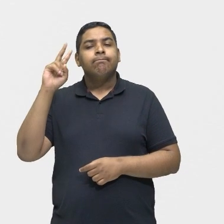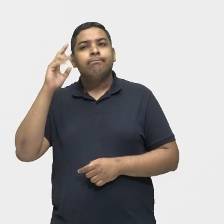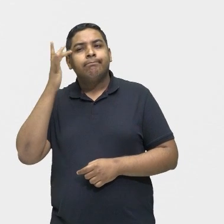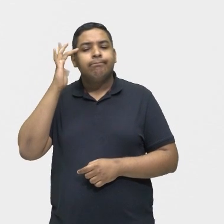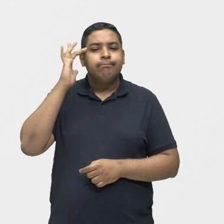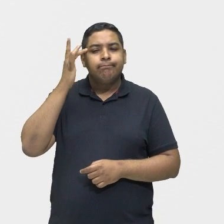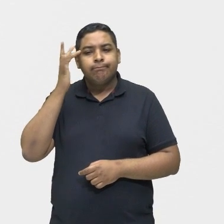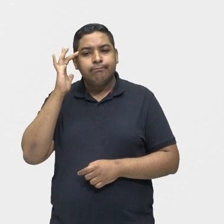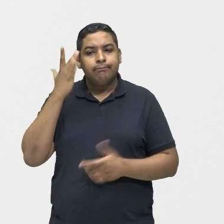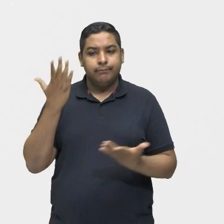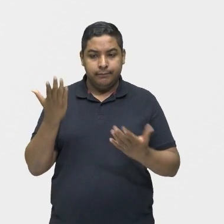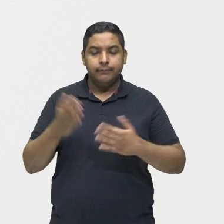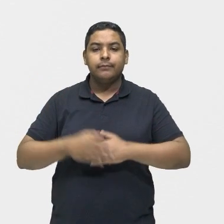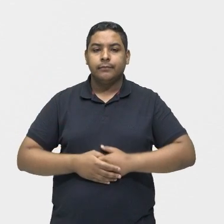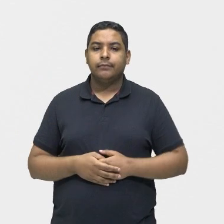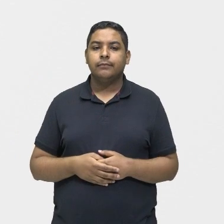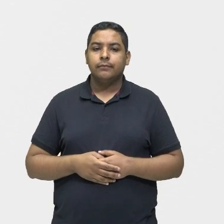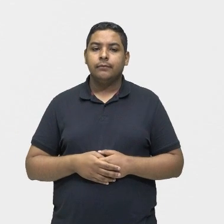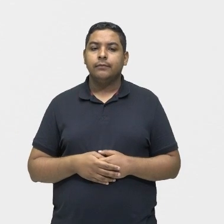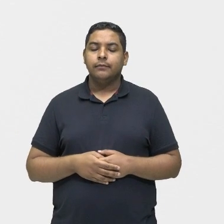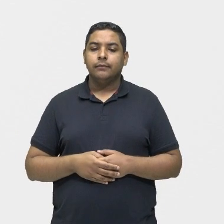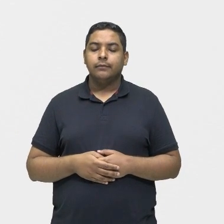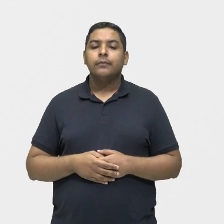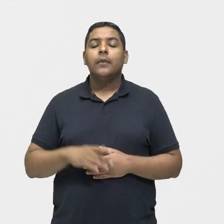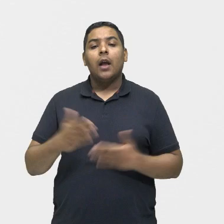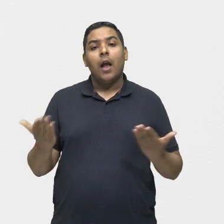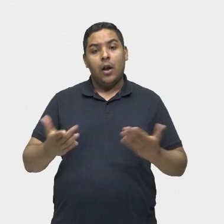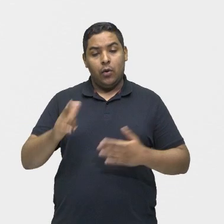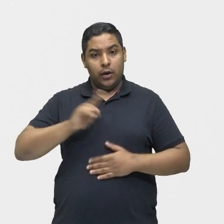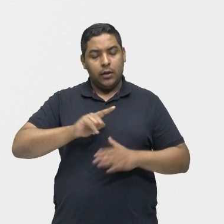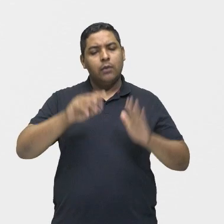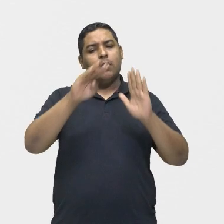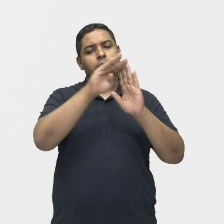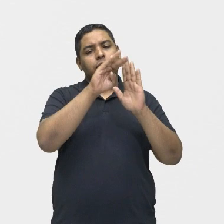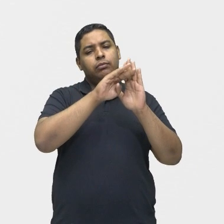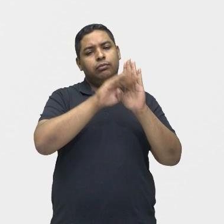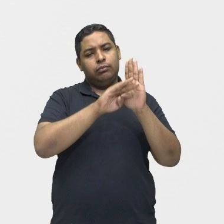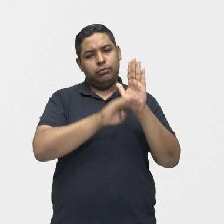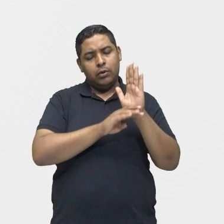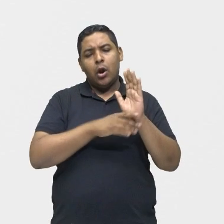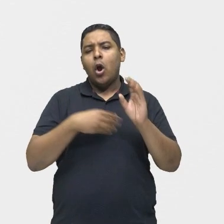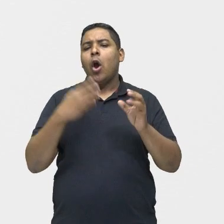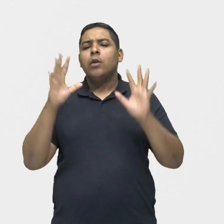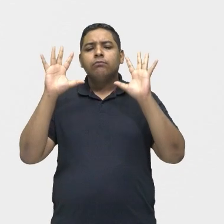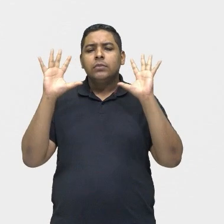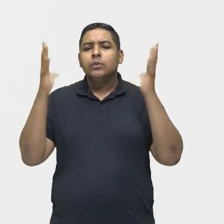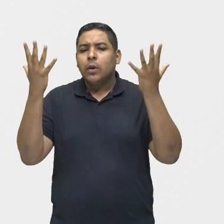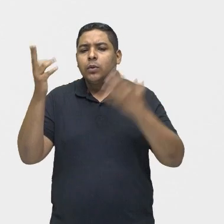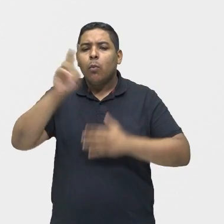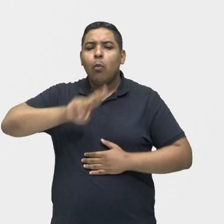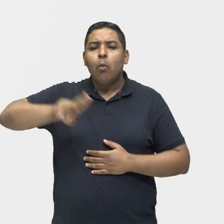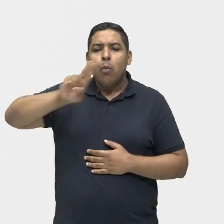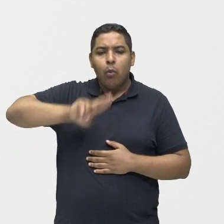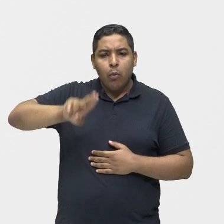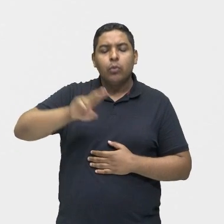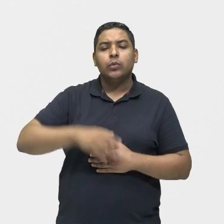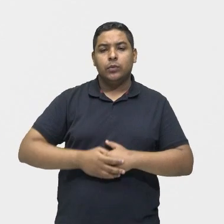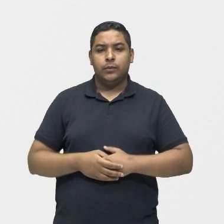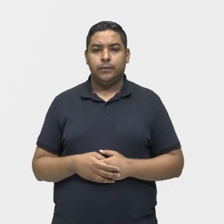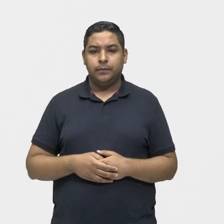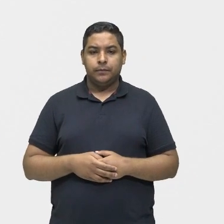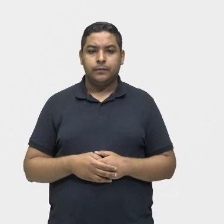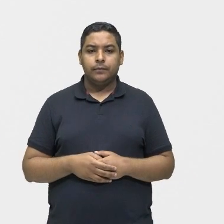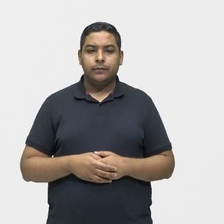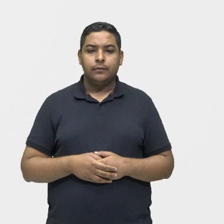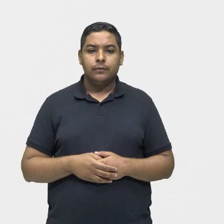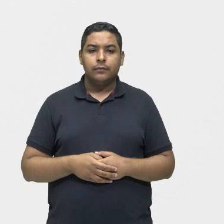uma lista aí de situações de uso do modal could, tá? Algumas palavrinhas novas aí